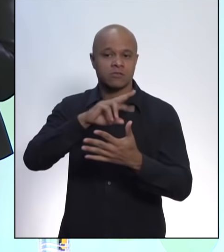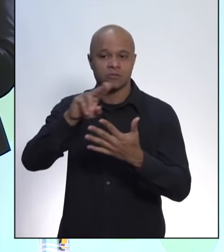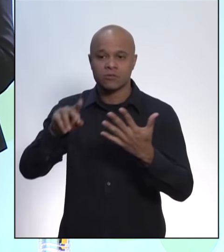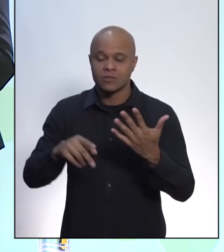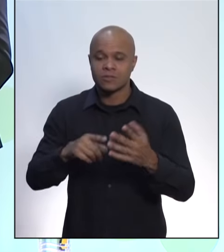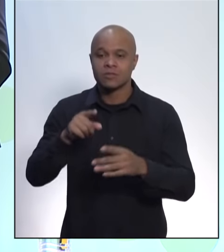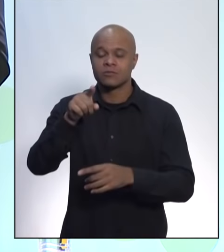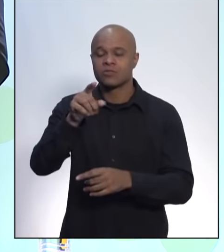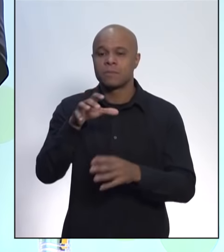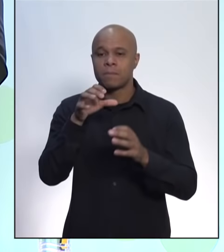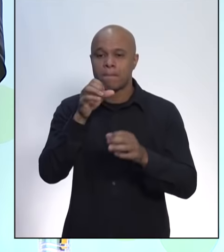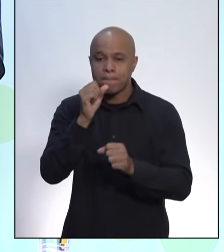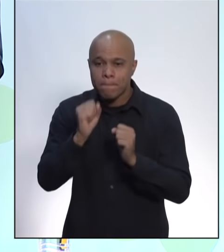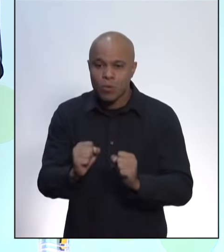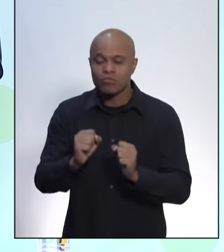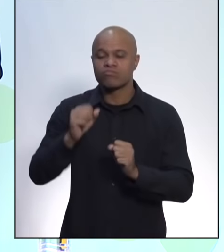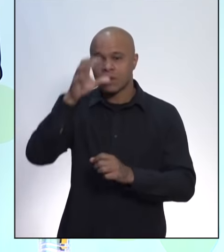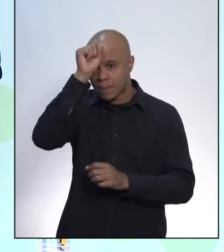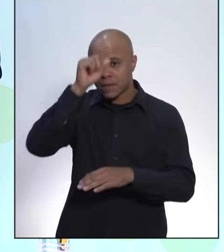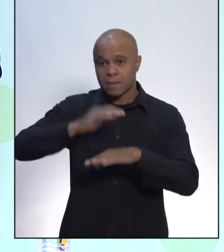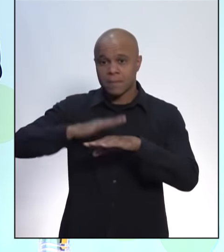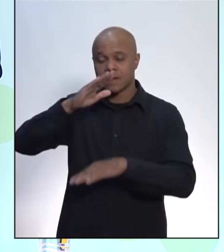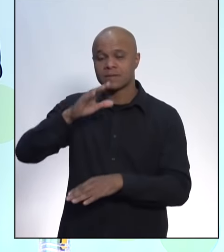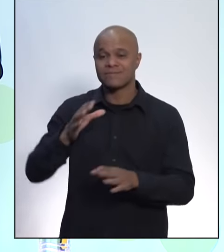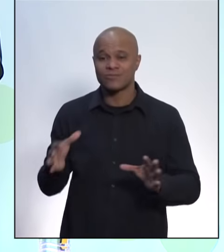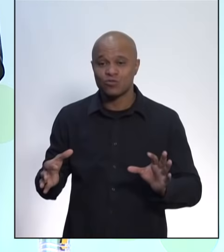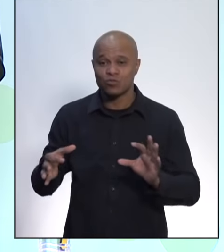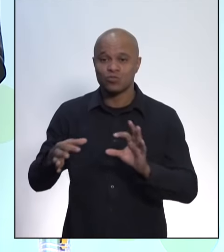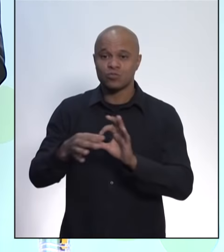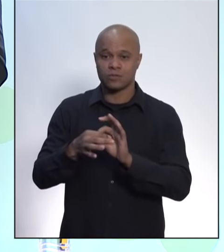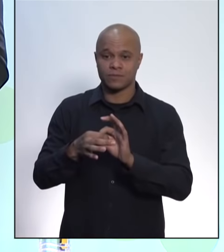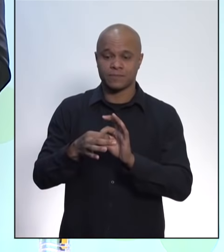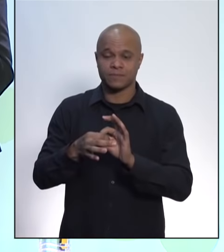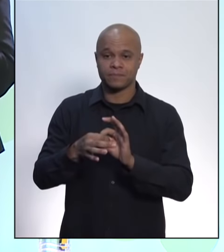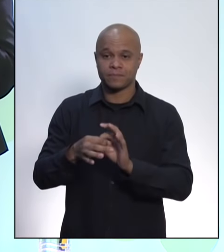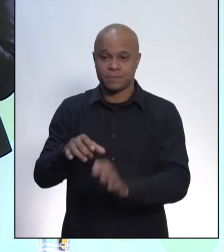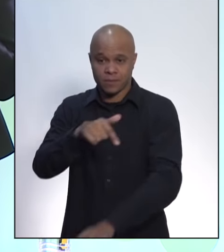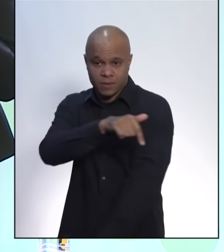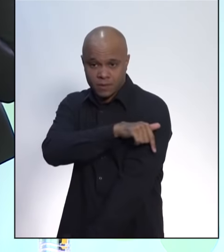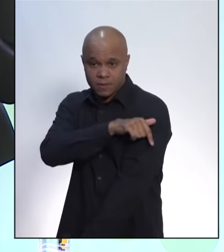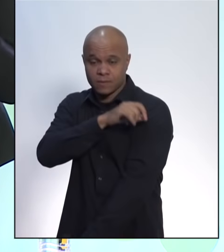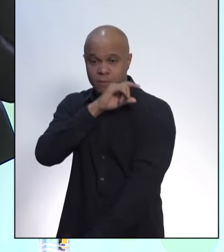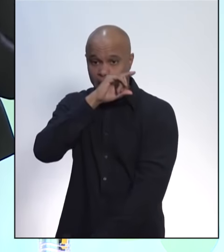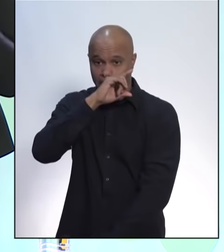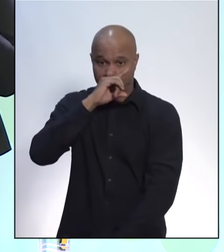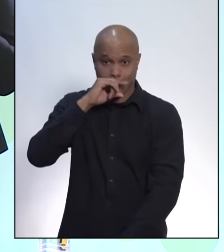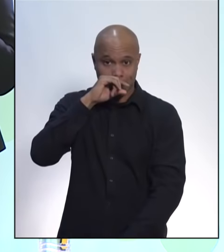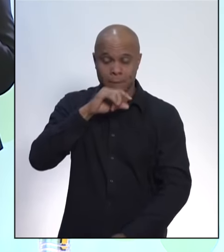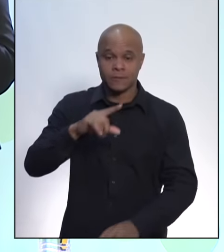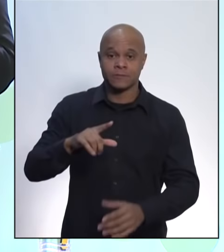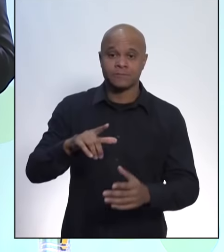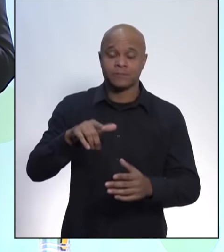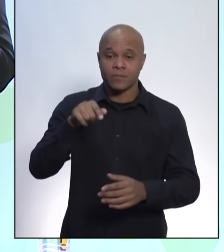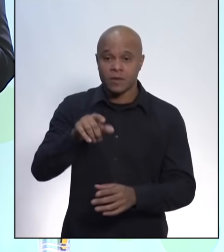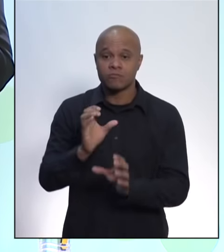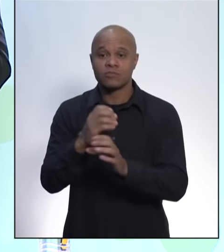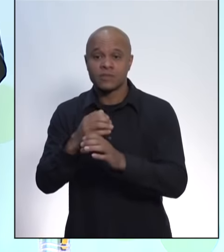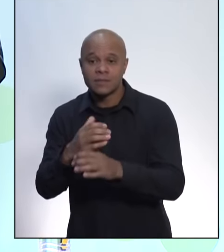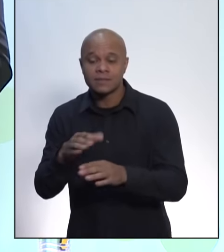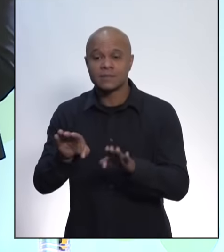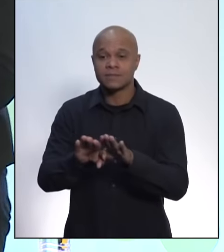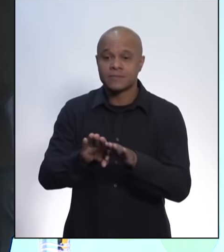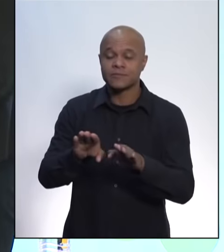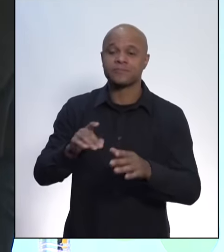vocês então aqui nós estamos unindo hoje na aula de do 7º ano de língua inglesa ciências